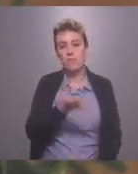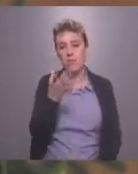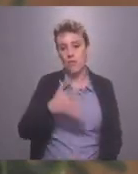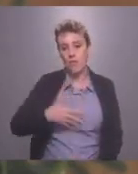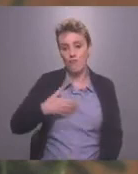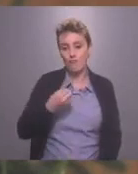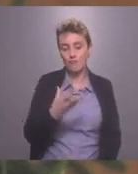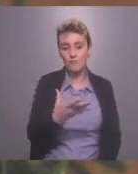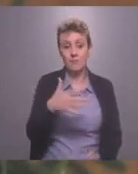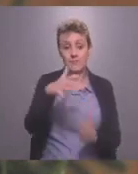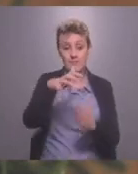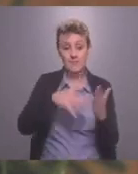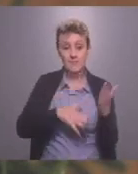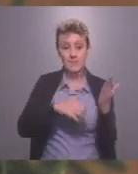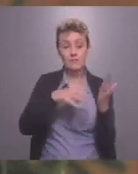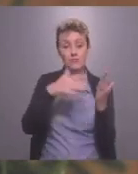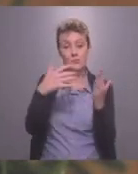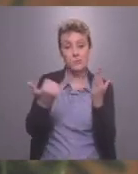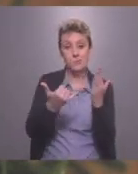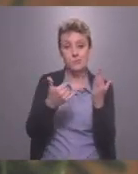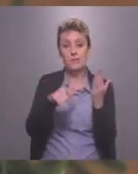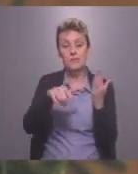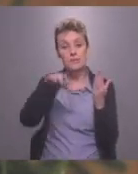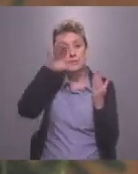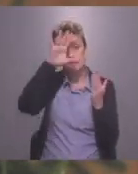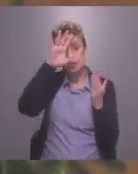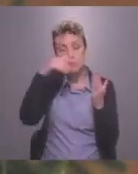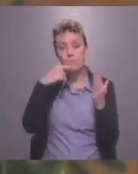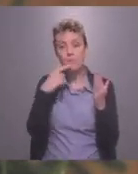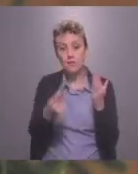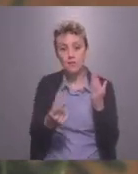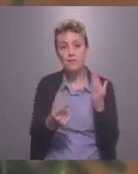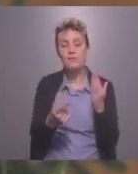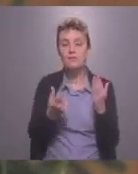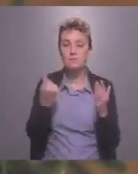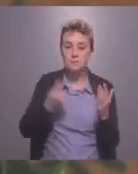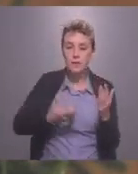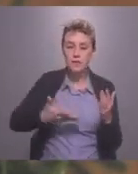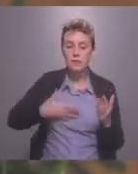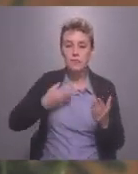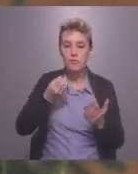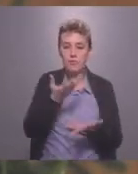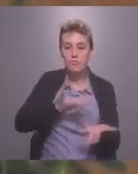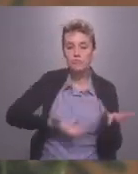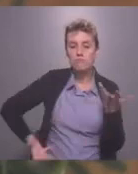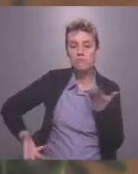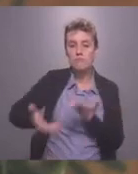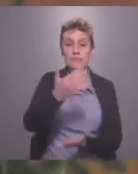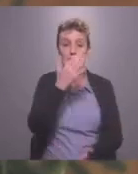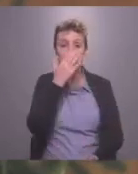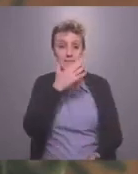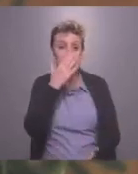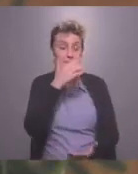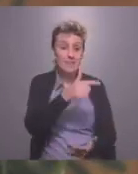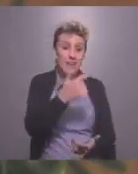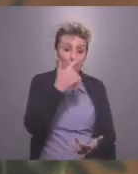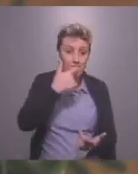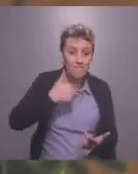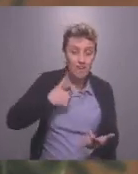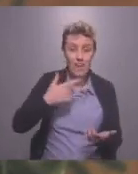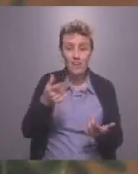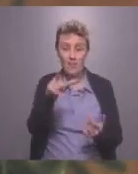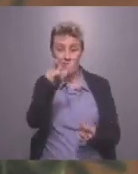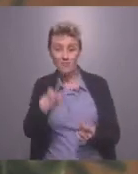Escutámos na segunda leitura a exortação de São Paulo: perdoai-vos mutuamente se algum tiver razão de queixa contra o